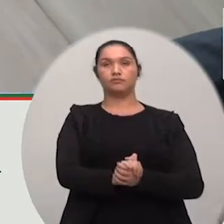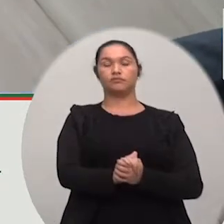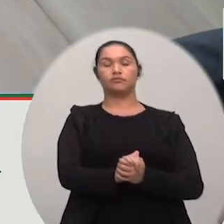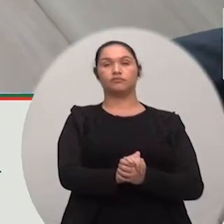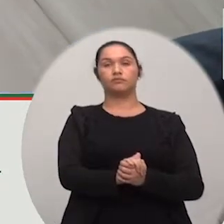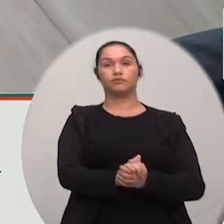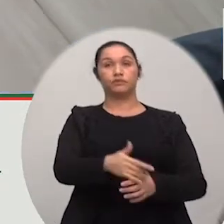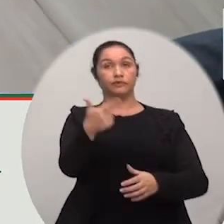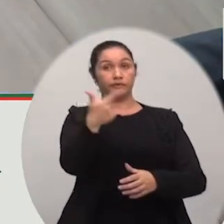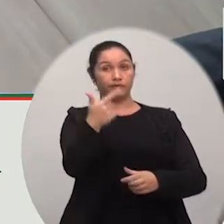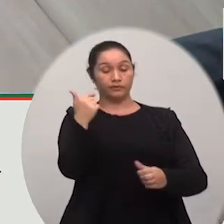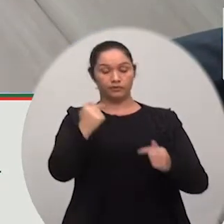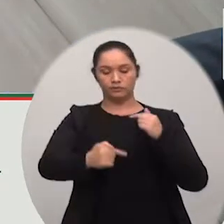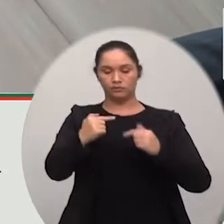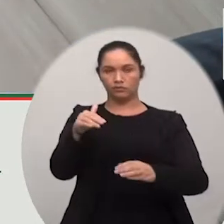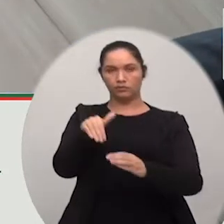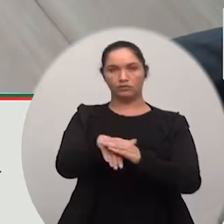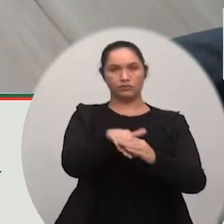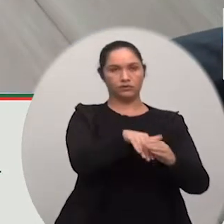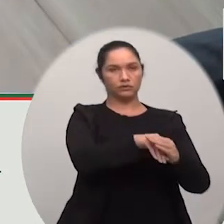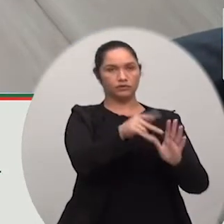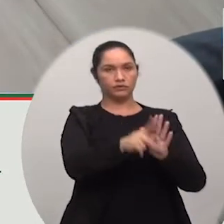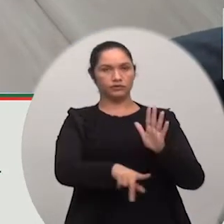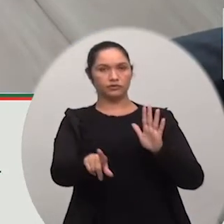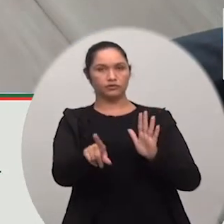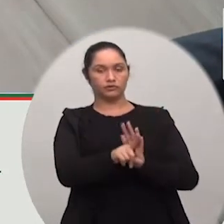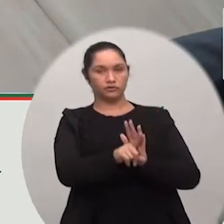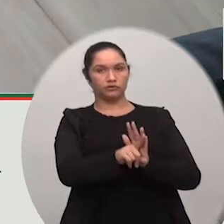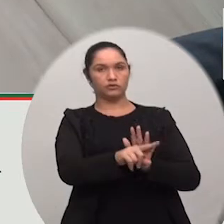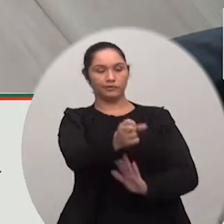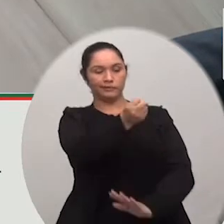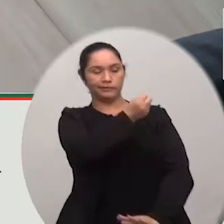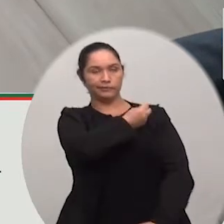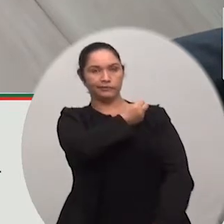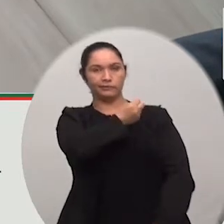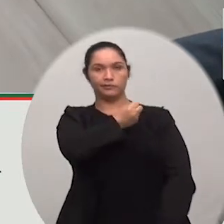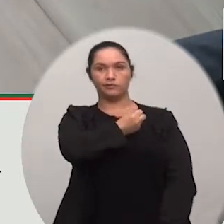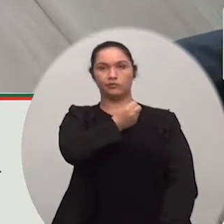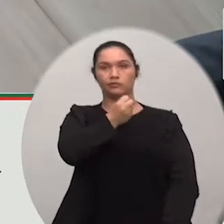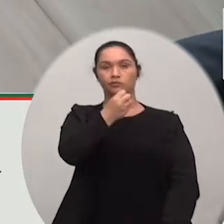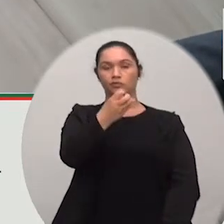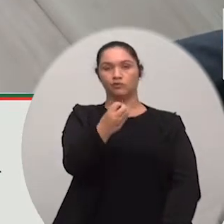Em segunda discussão e votação, o projeto de lei complementar do Executivo